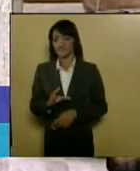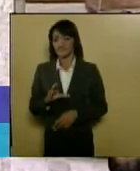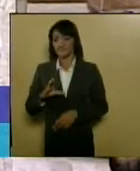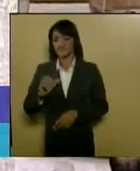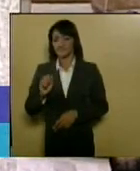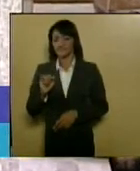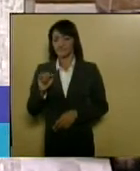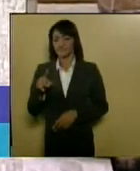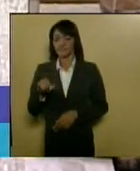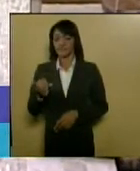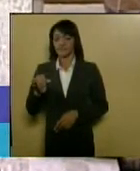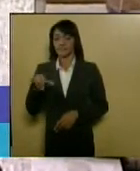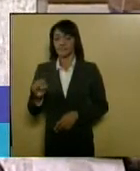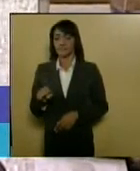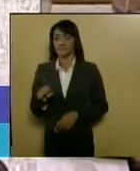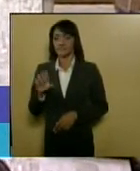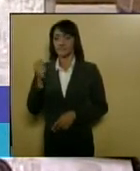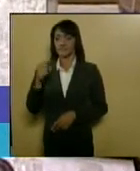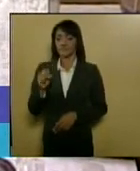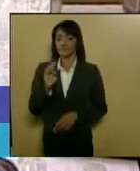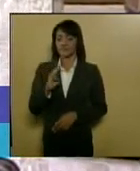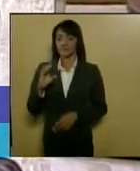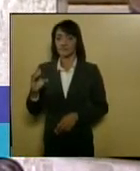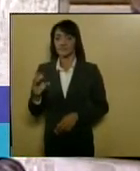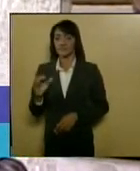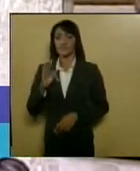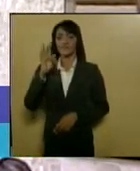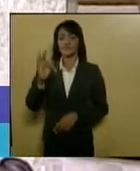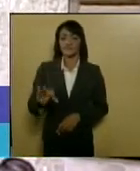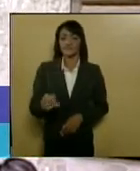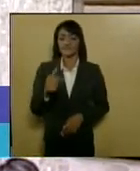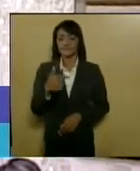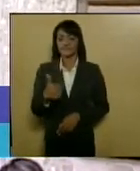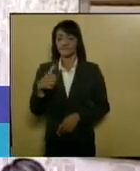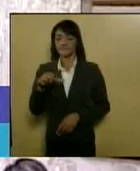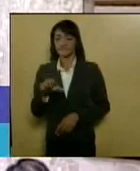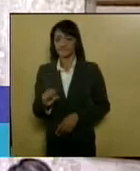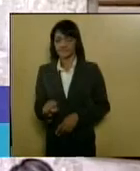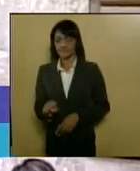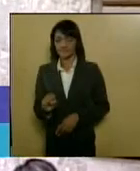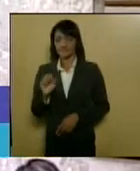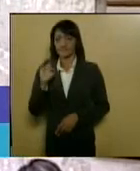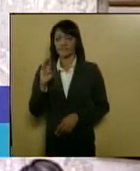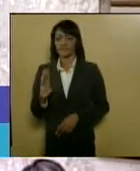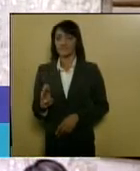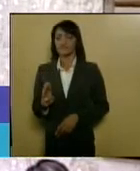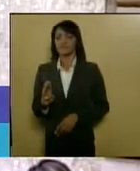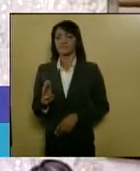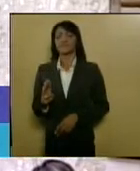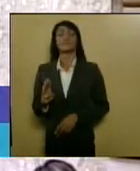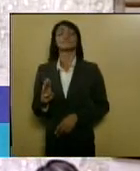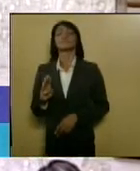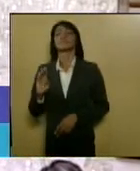então 8º BC, futuro 28º Batalhão de Caçadores, ainda sediado no Rio de Janeiro, enfrentou